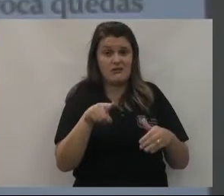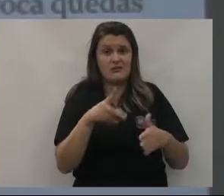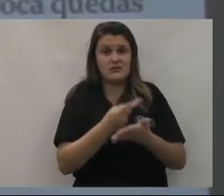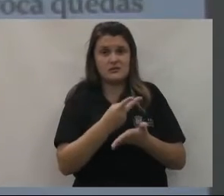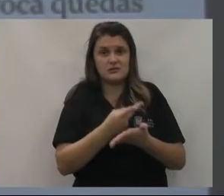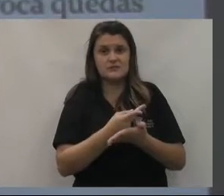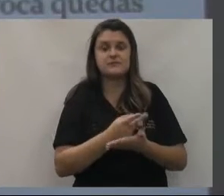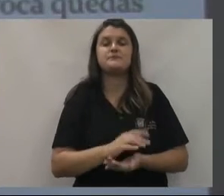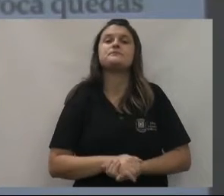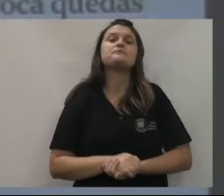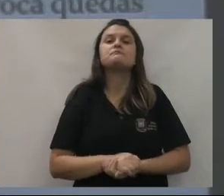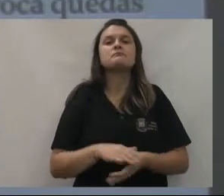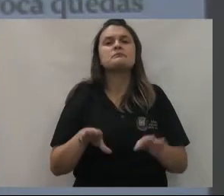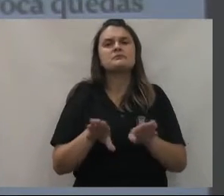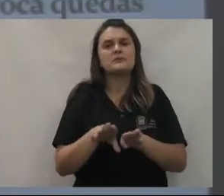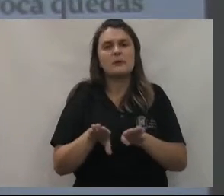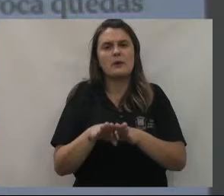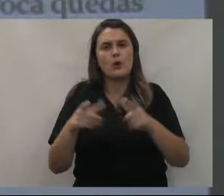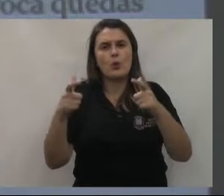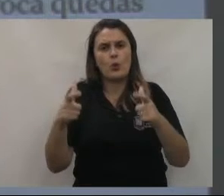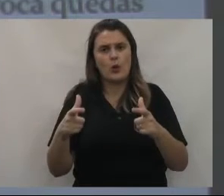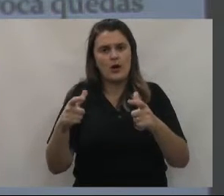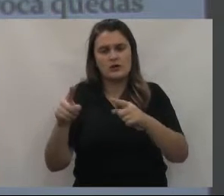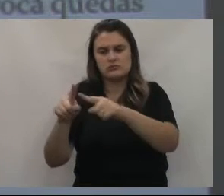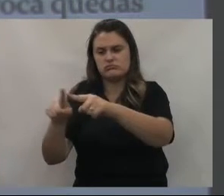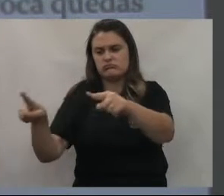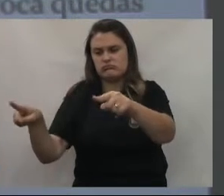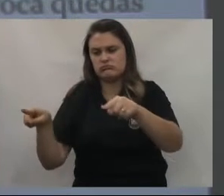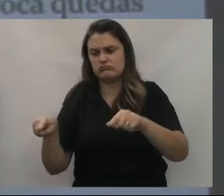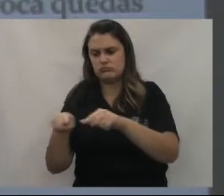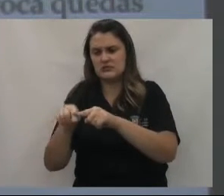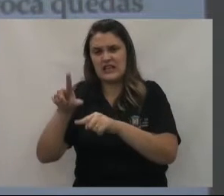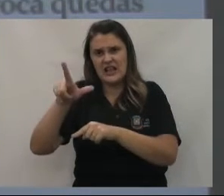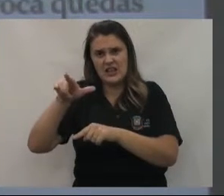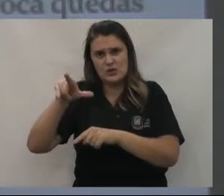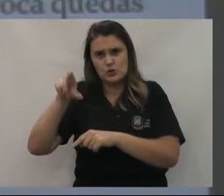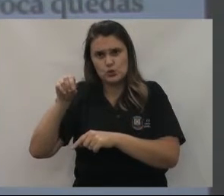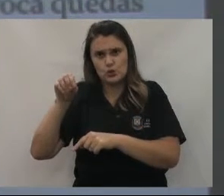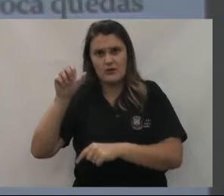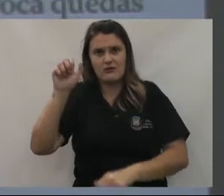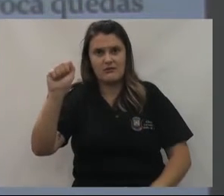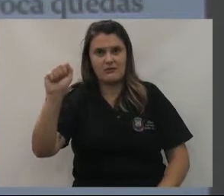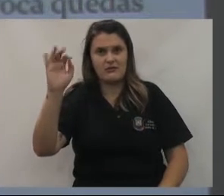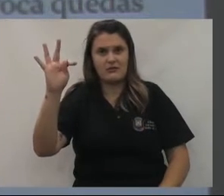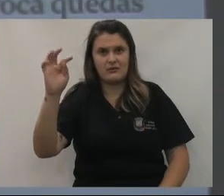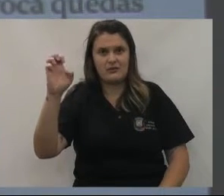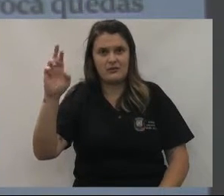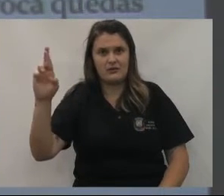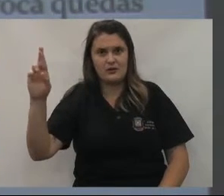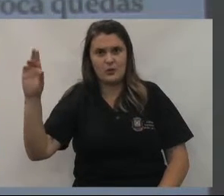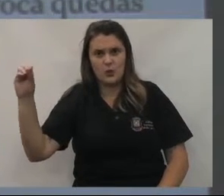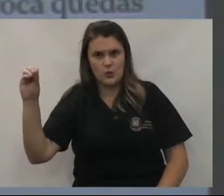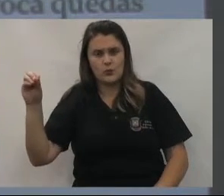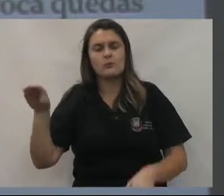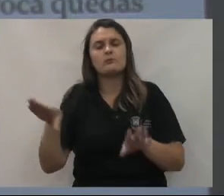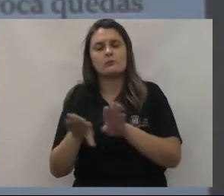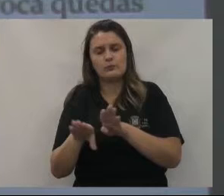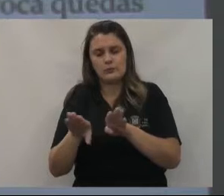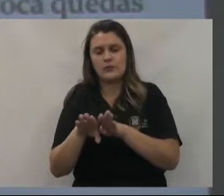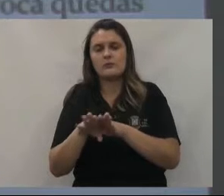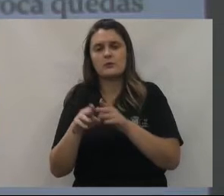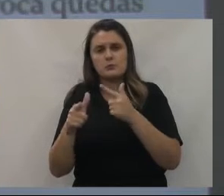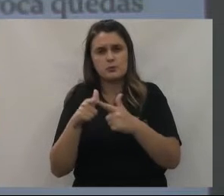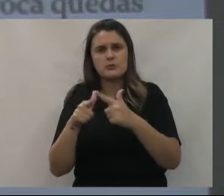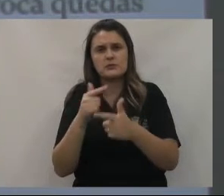Os aterros estão contribuindo muito na elevação do nível das enchentes, principalmente nas áreas alagadiças, como já falou um